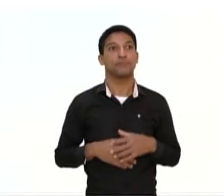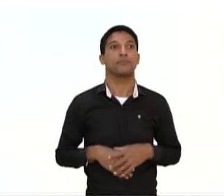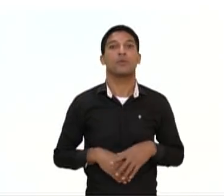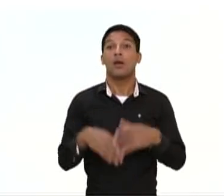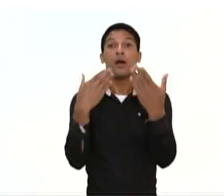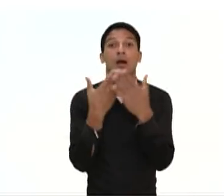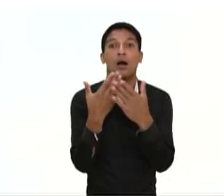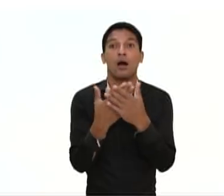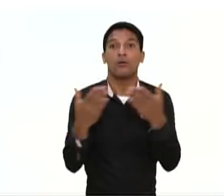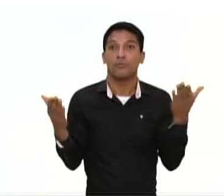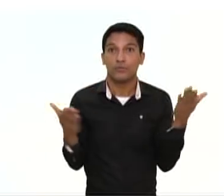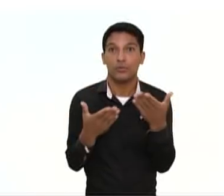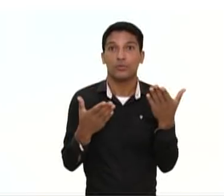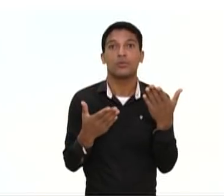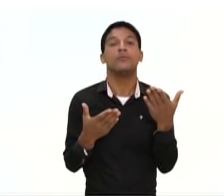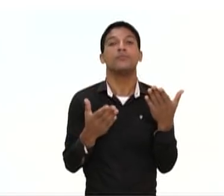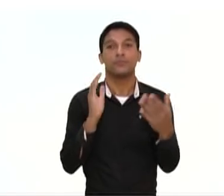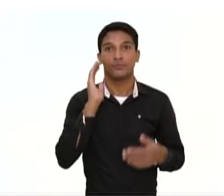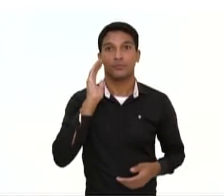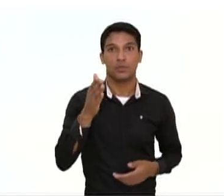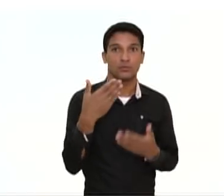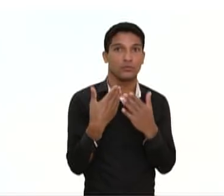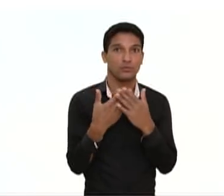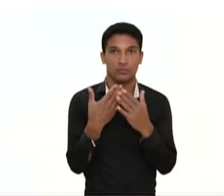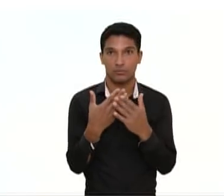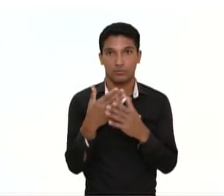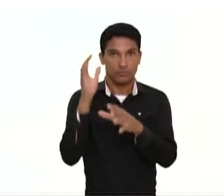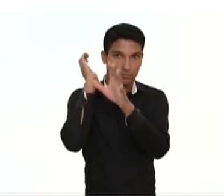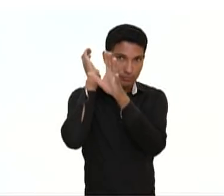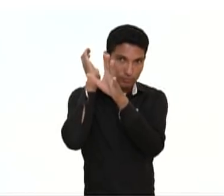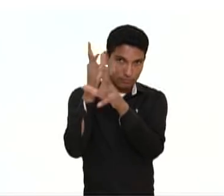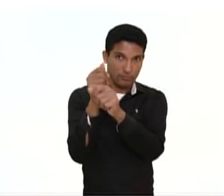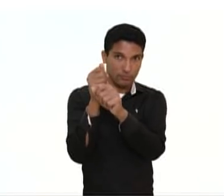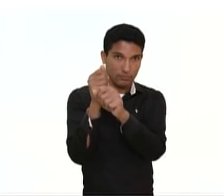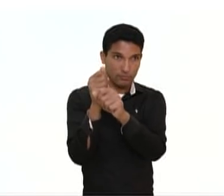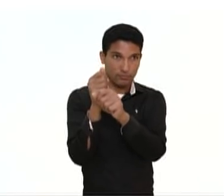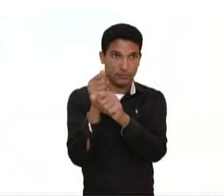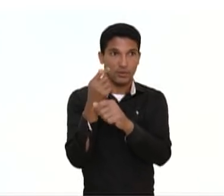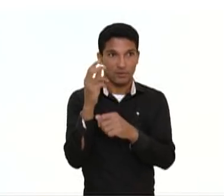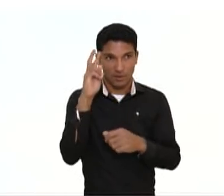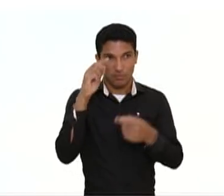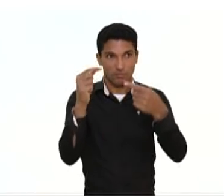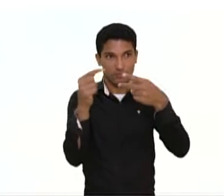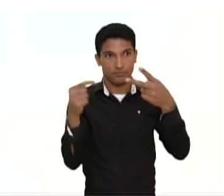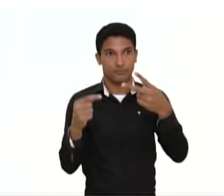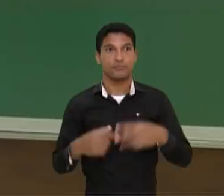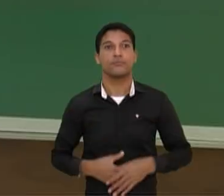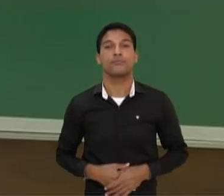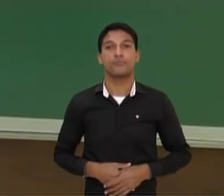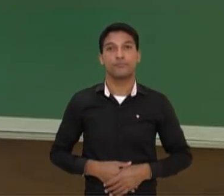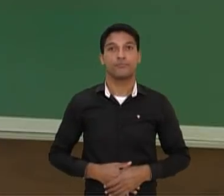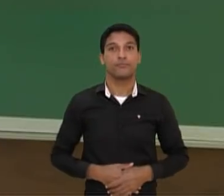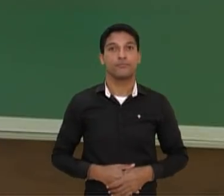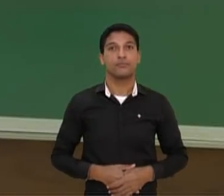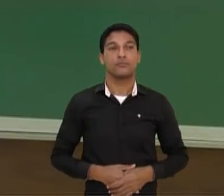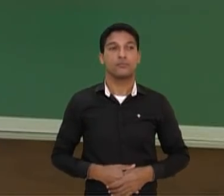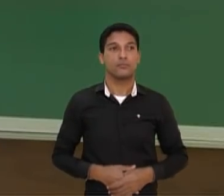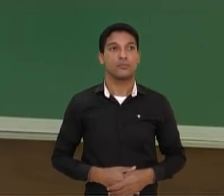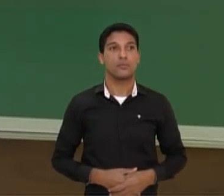nós fizemos uma pequena retomada sobre análise combinatória e permutação com repetição, certo?